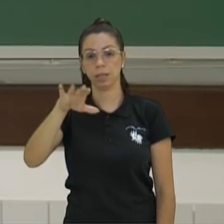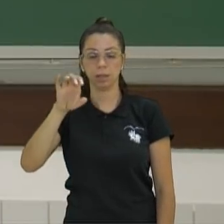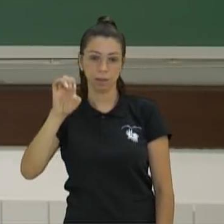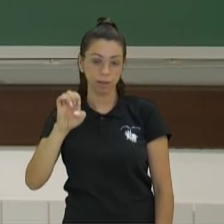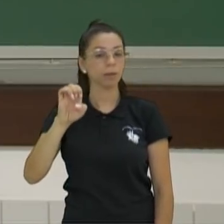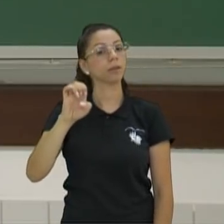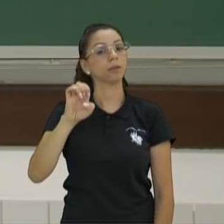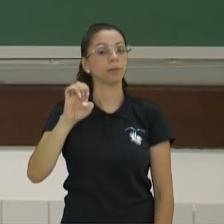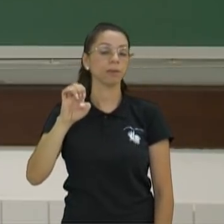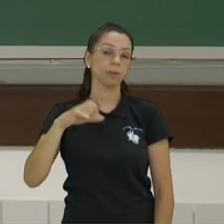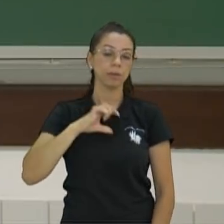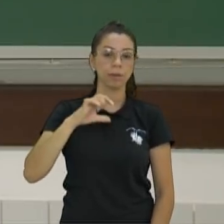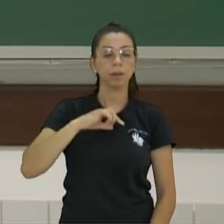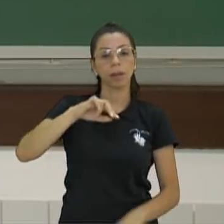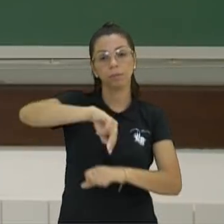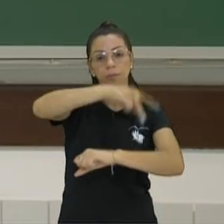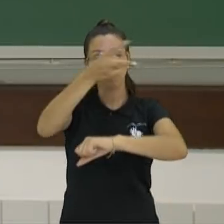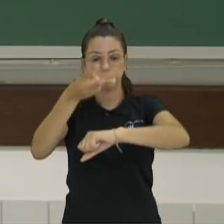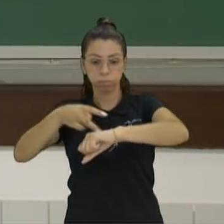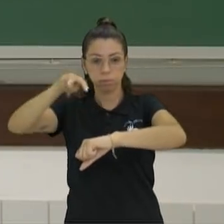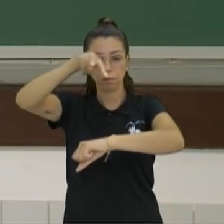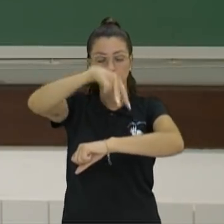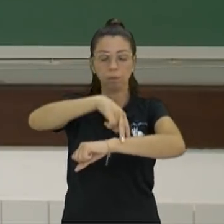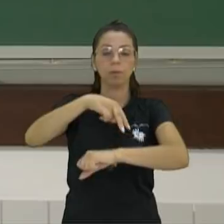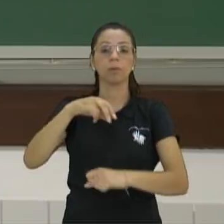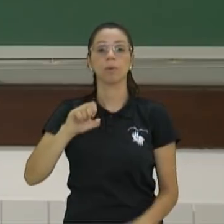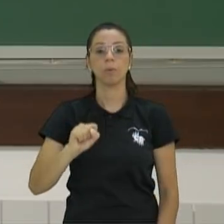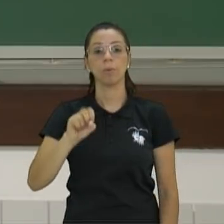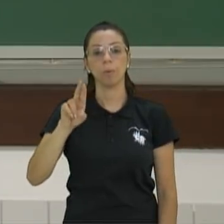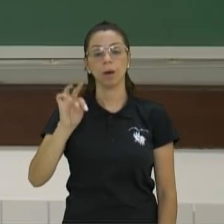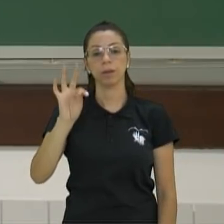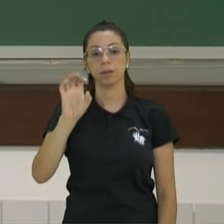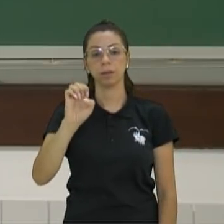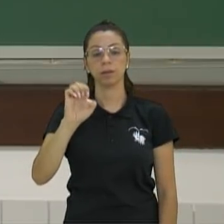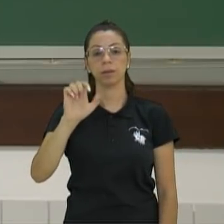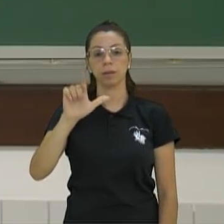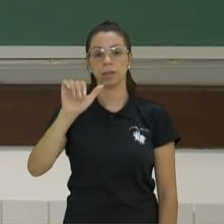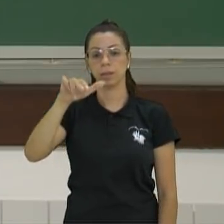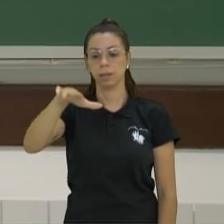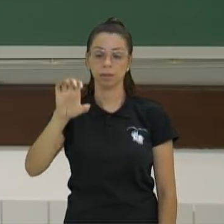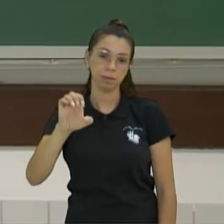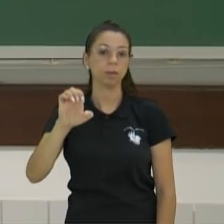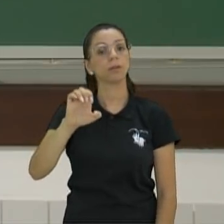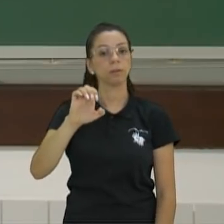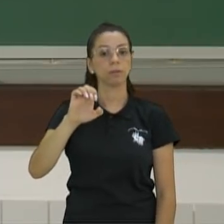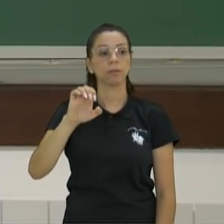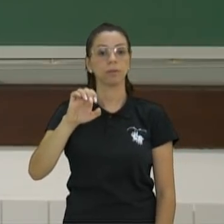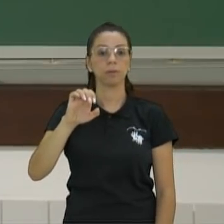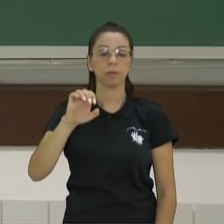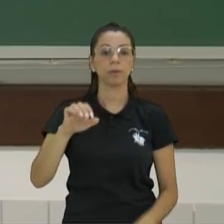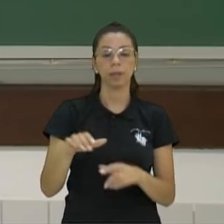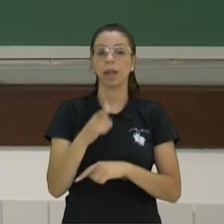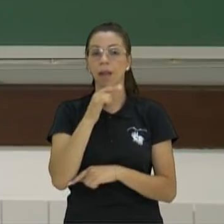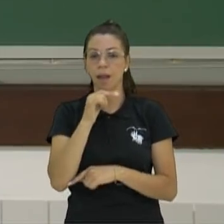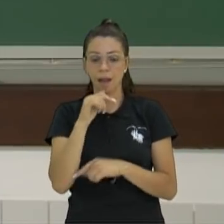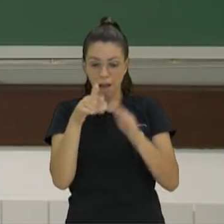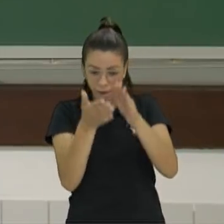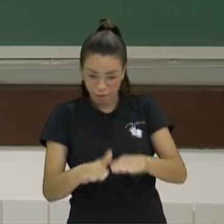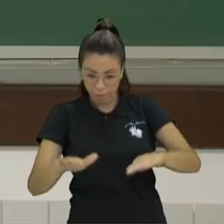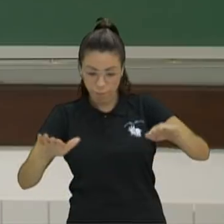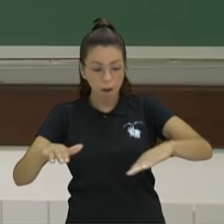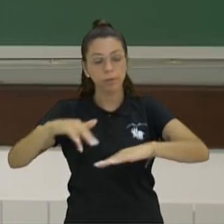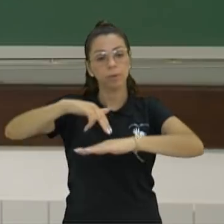com as manobras, o waterline, que eu acho que foi o que você mais gostou, que é o slackline sobre a água, né? Se